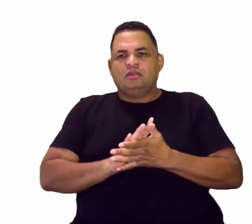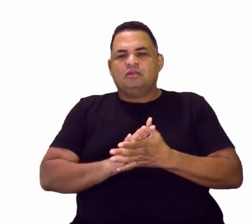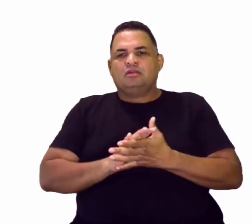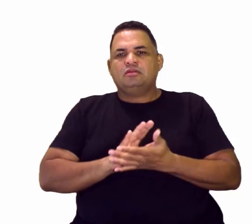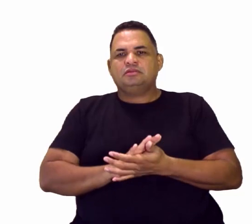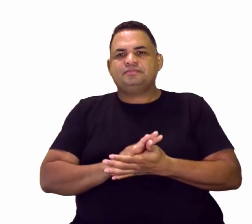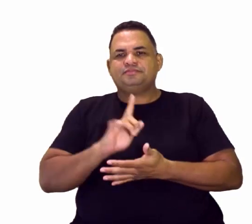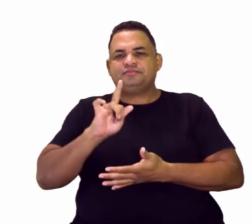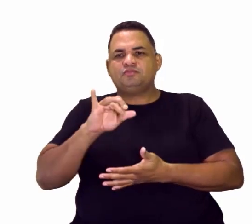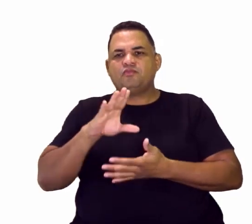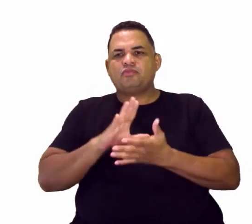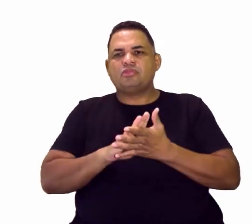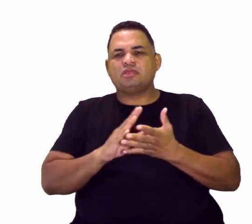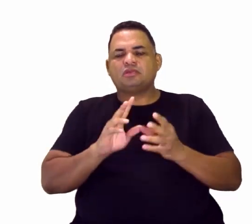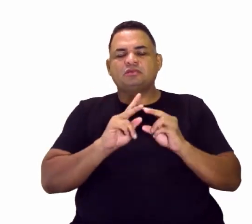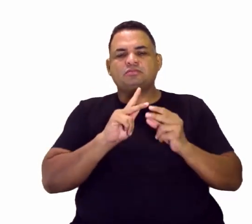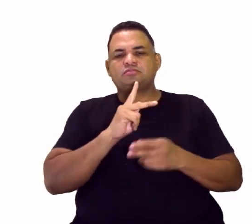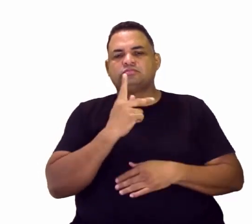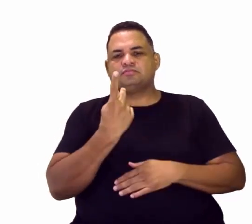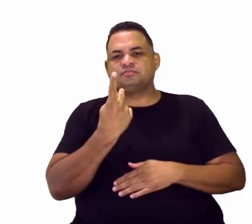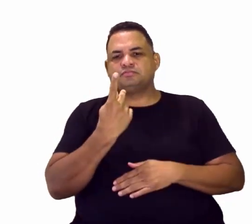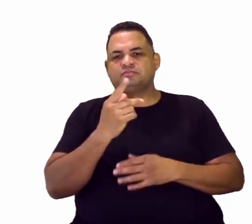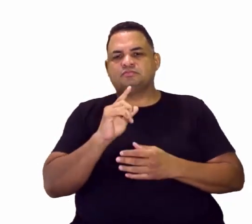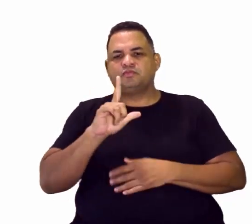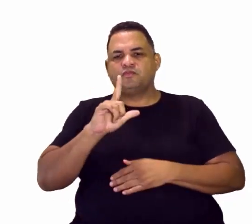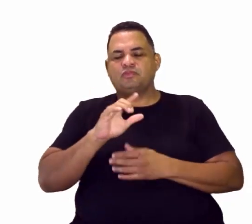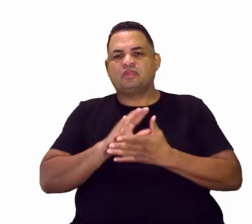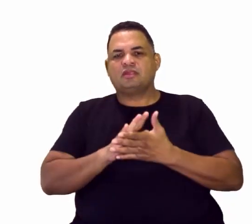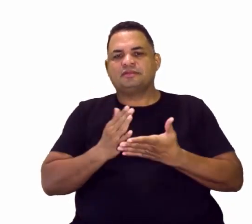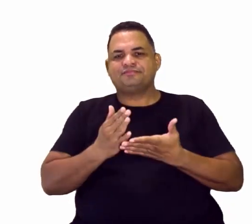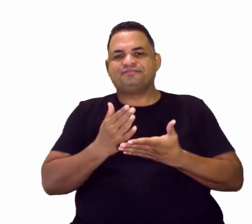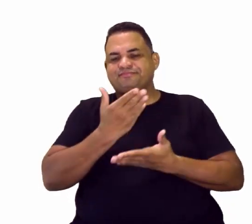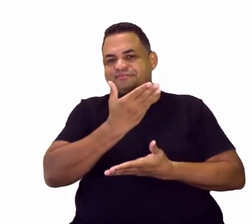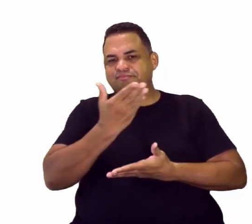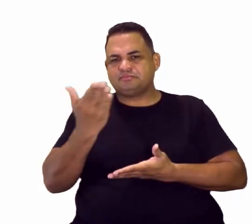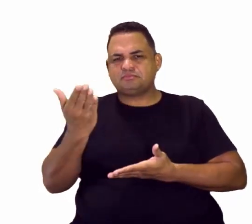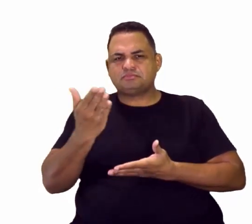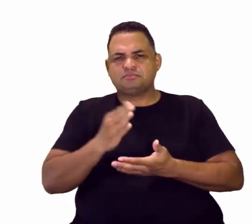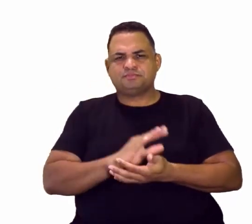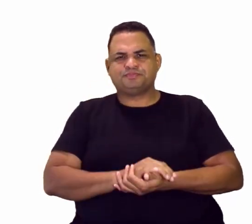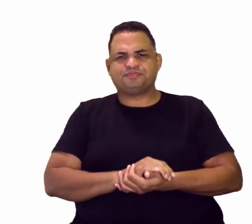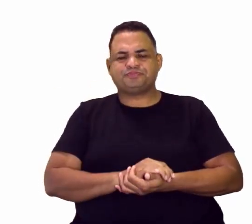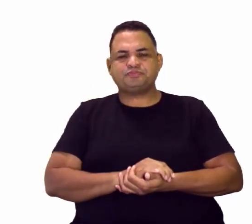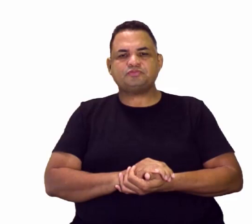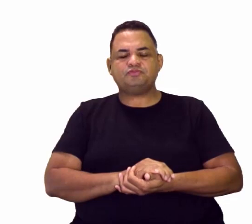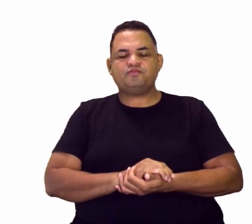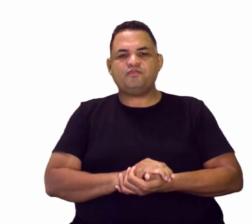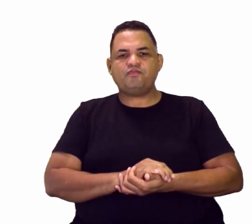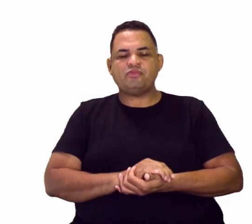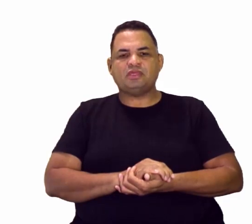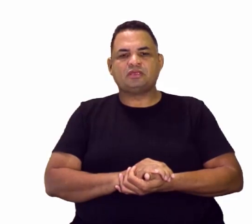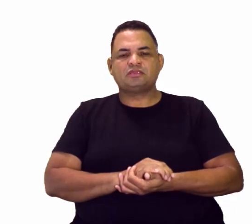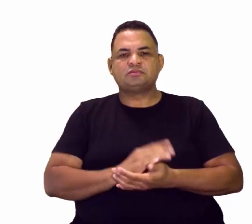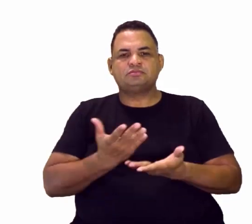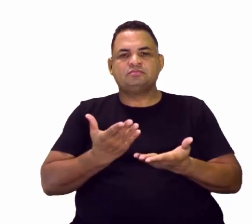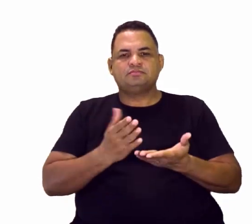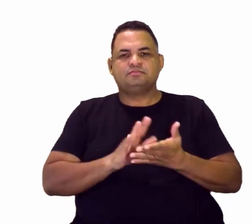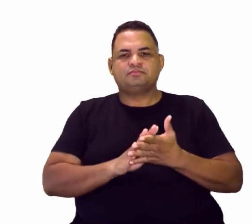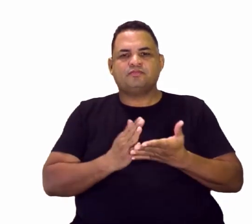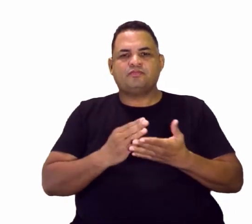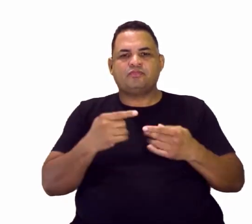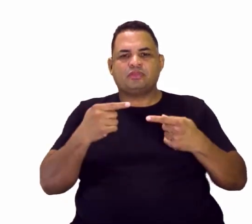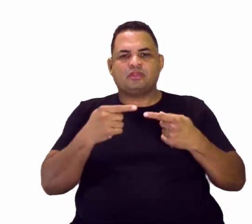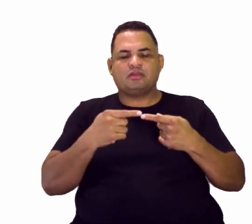exatamente hidrogênio e flúor. O hidrogênio e flúor, veja bem, foi lembrado que a ponte